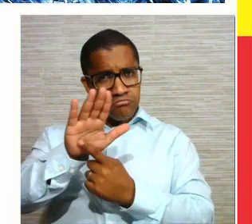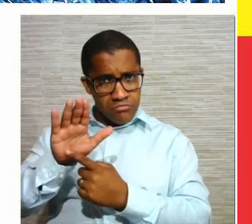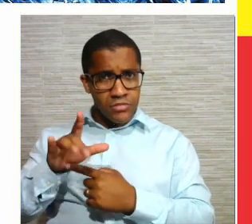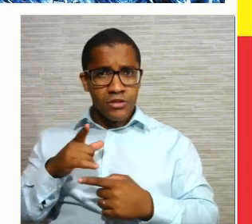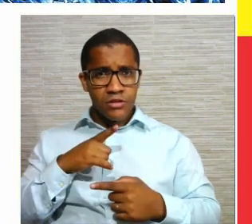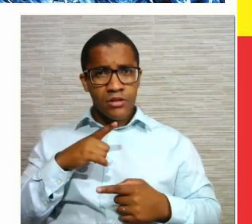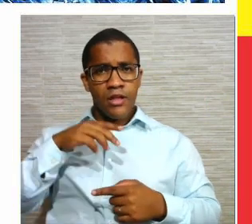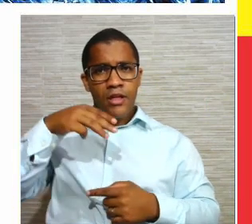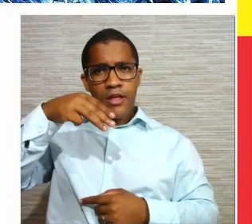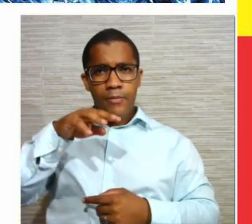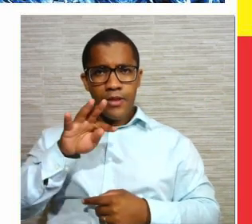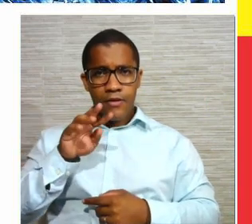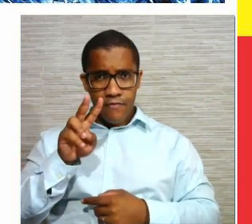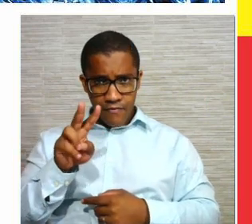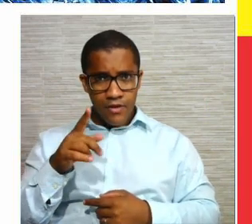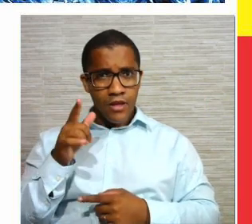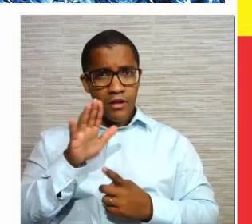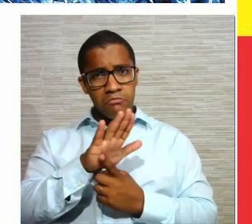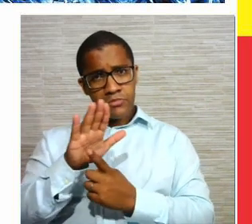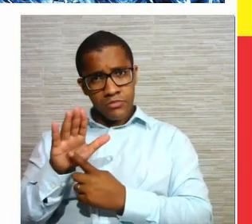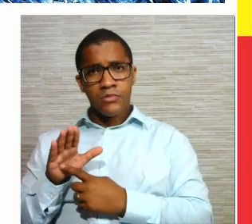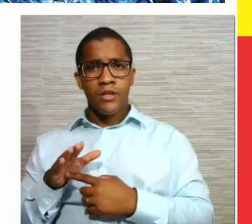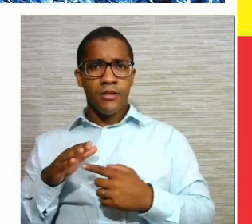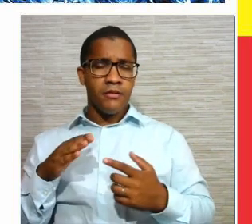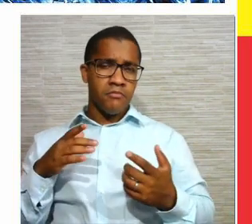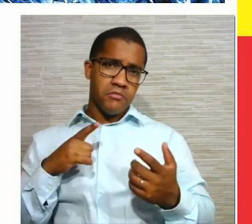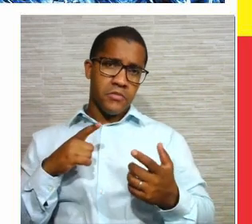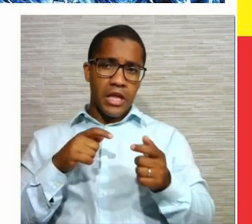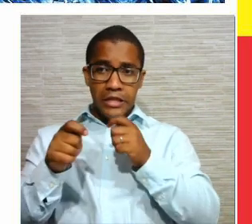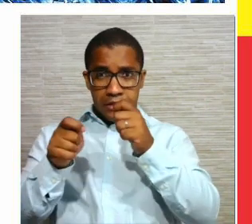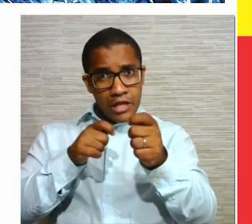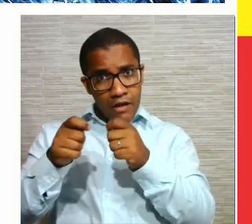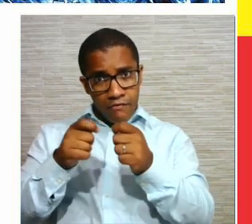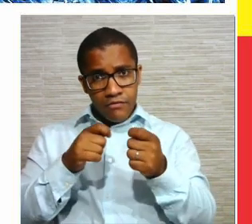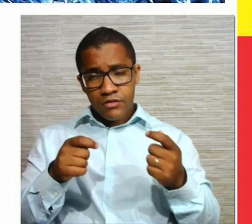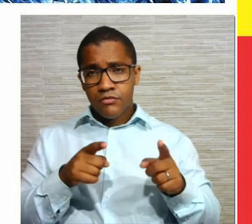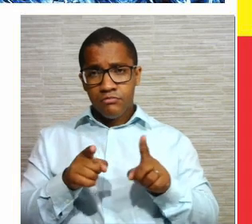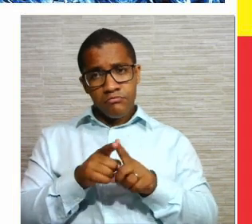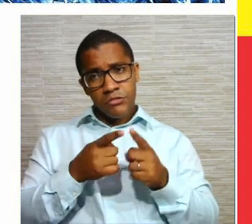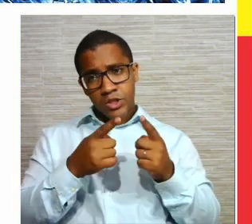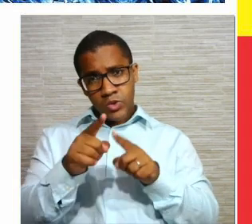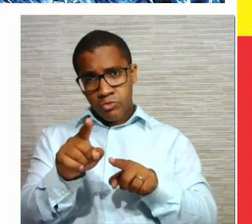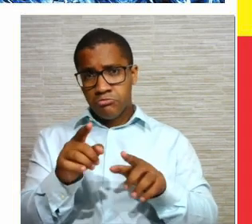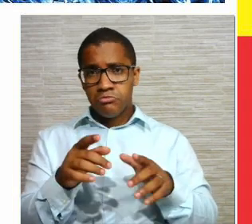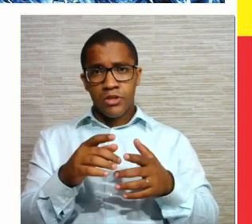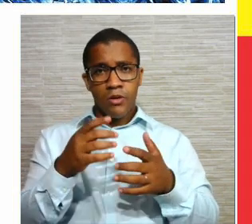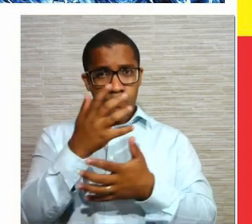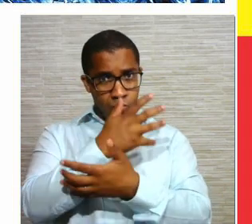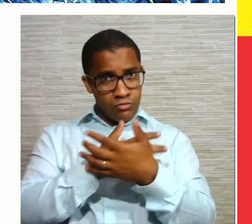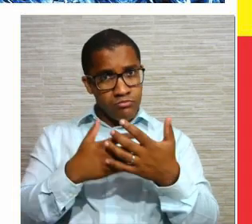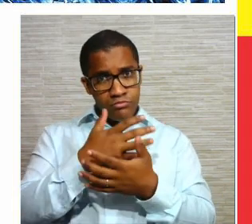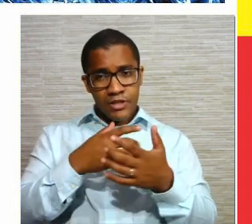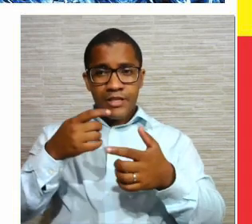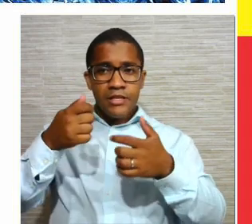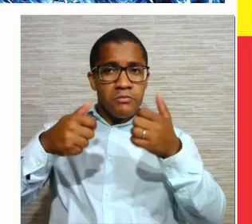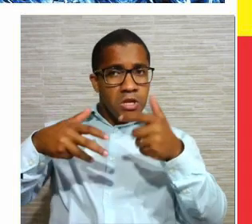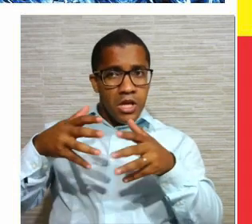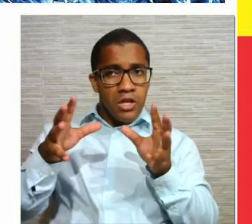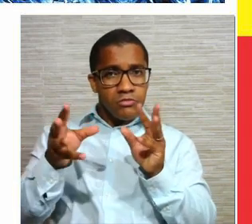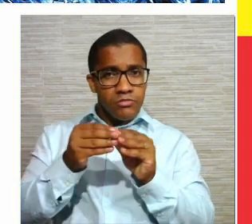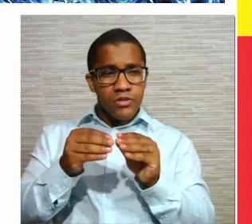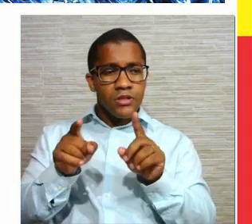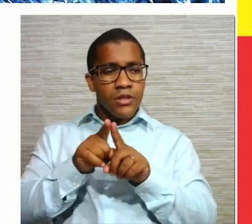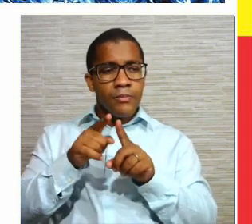apresentar também programas da MTV, né, enfim, de entrevistas e de crítica também musical. Tivemos